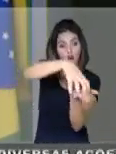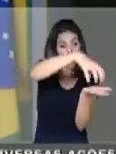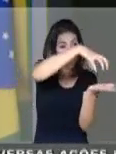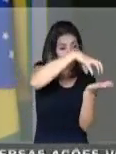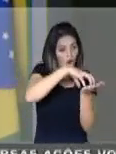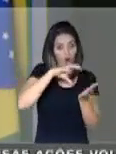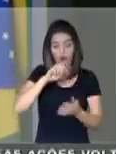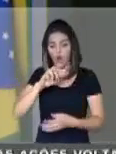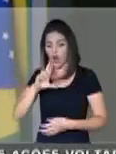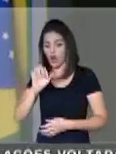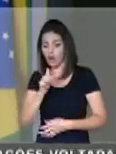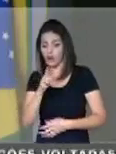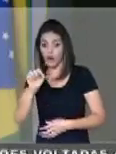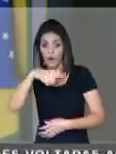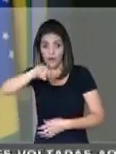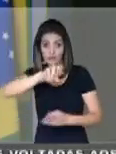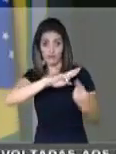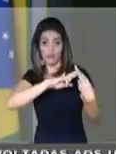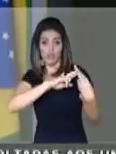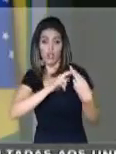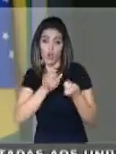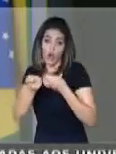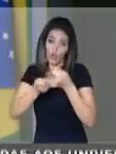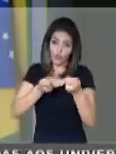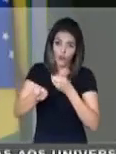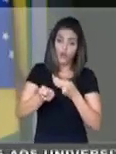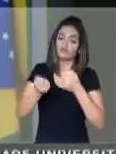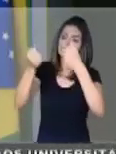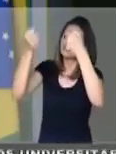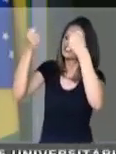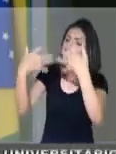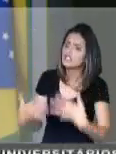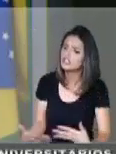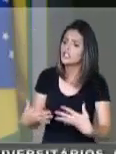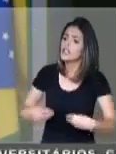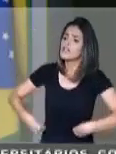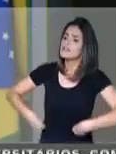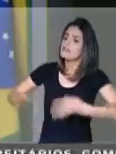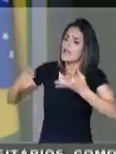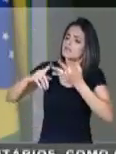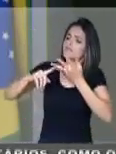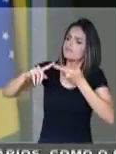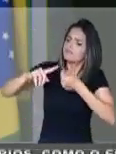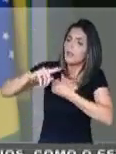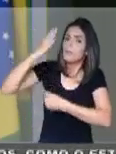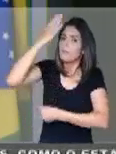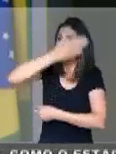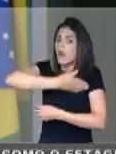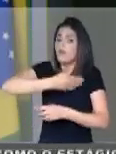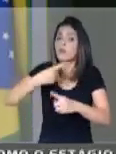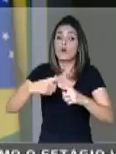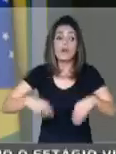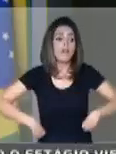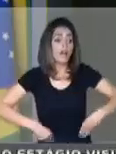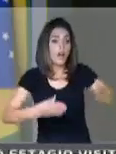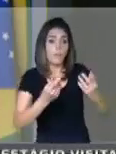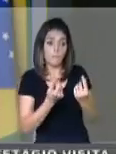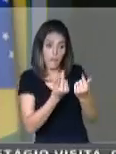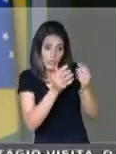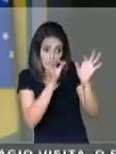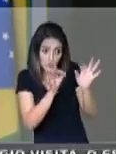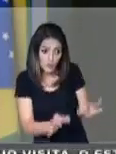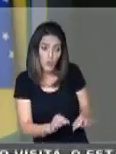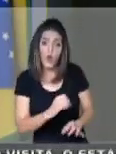de justificar por que teve aquelas despesas e por que gastou e se o preço foi